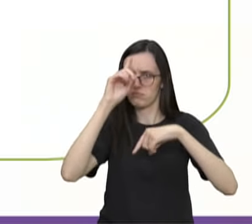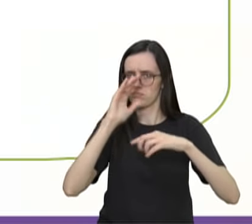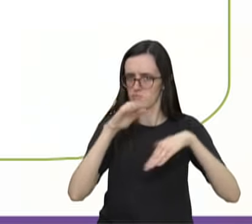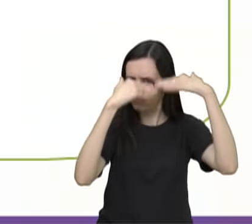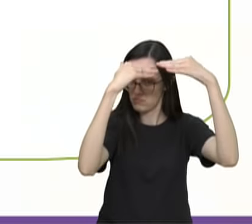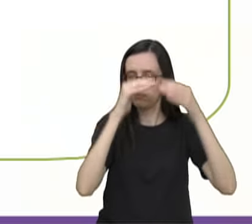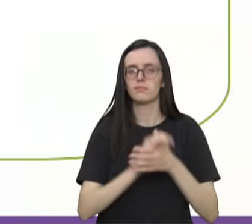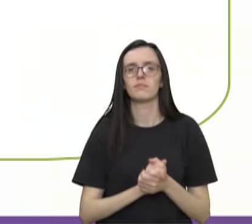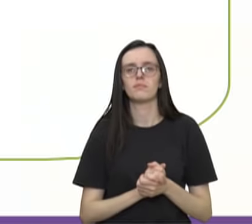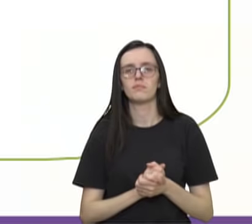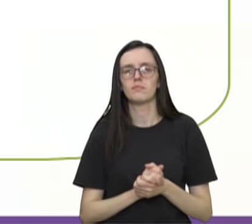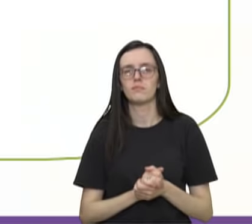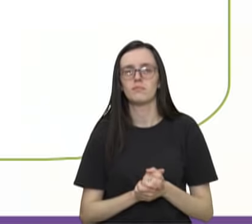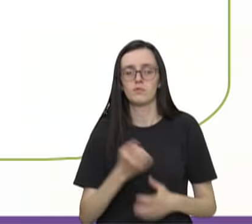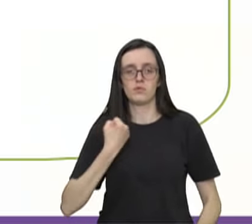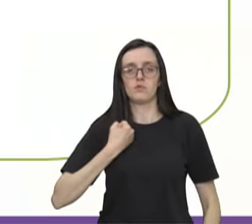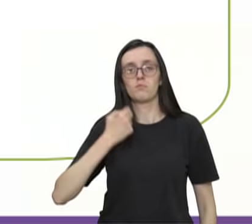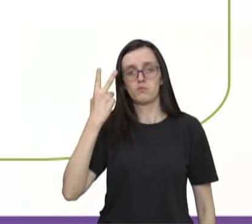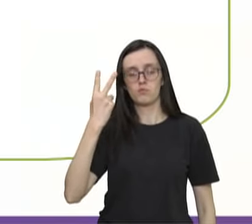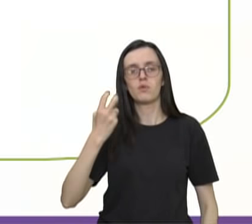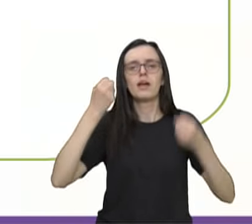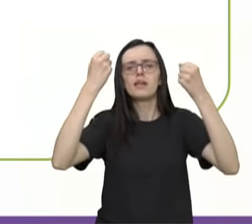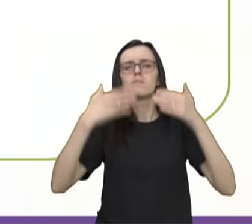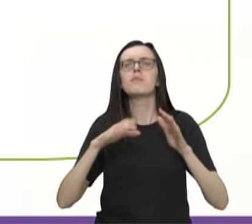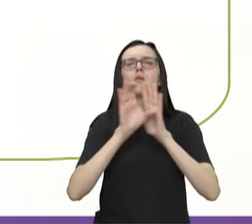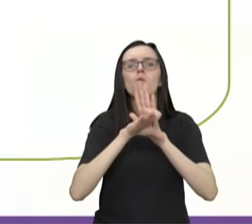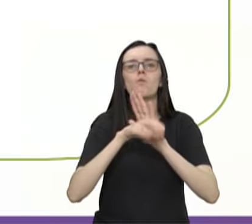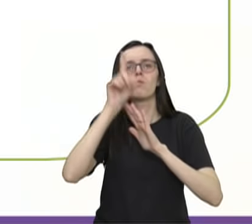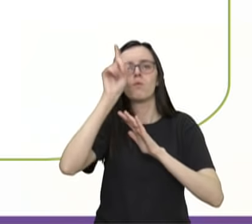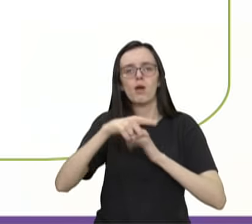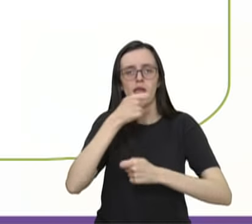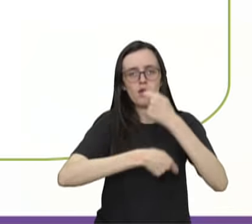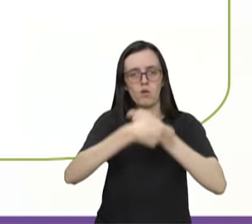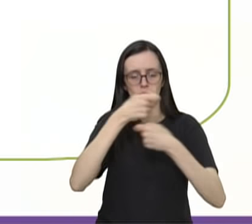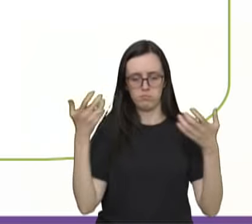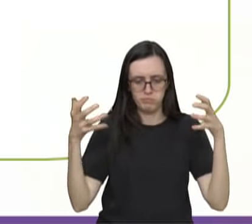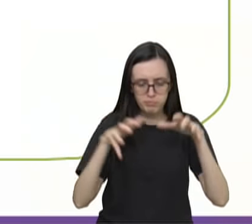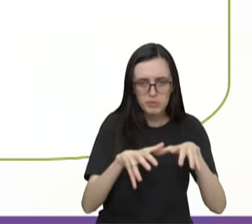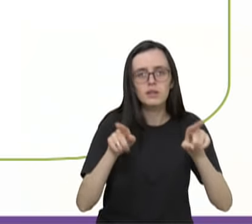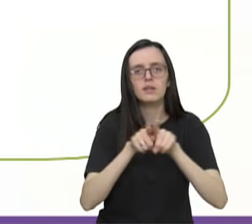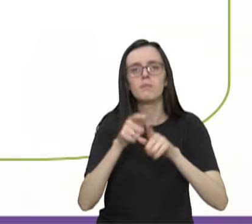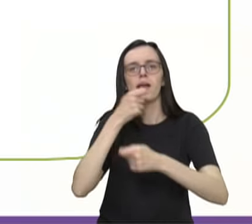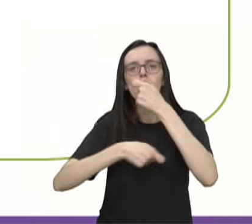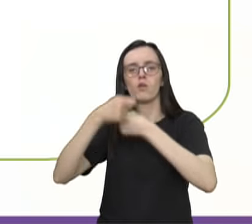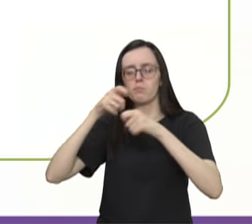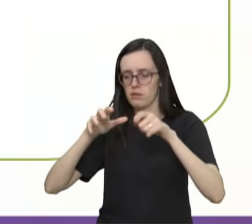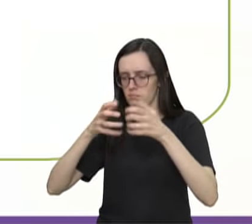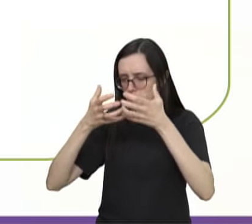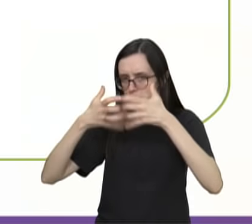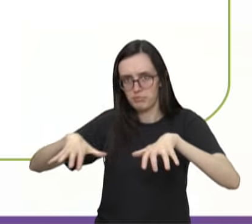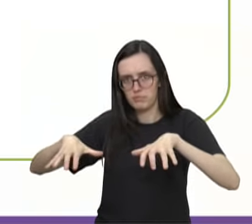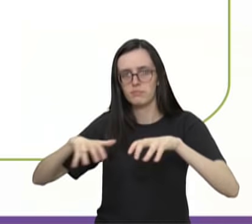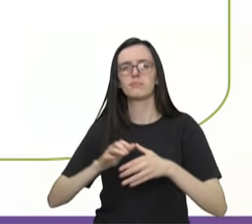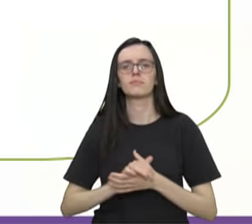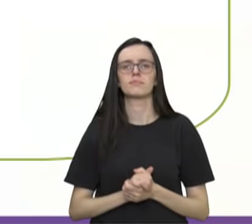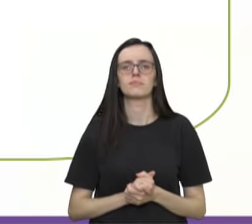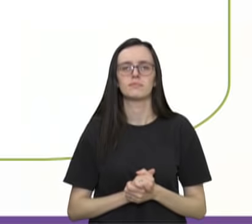o número dois explique os conceitos de economia de aglomeração ideias aglomeração três